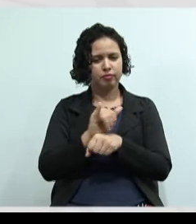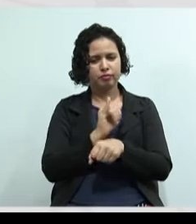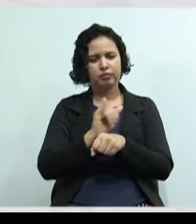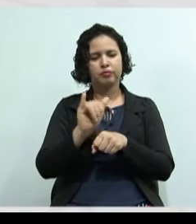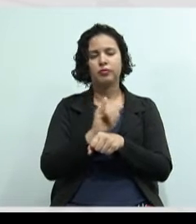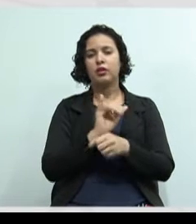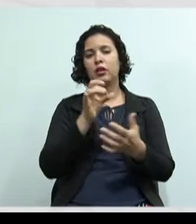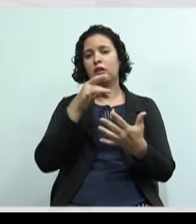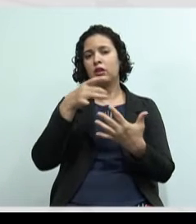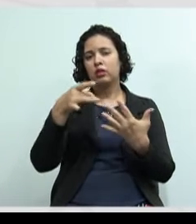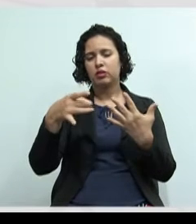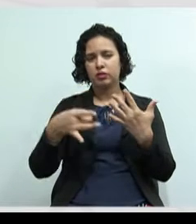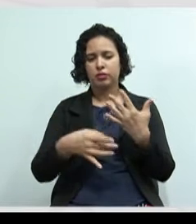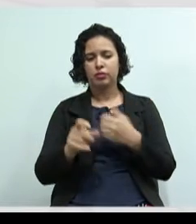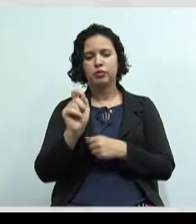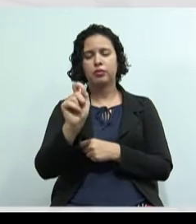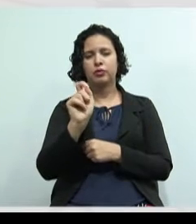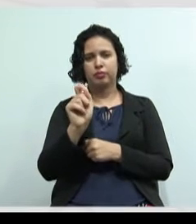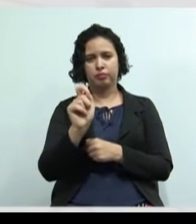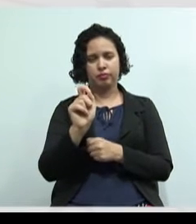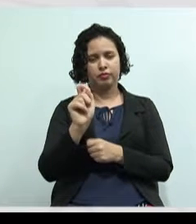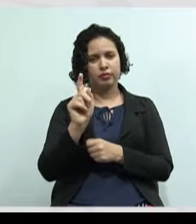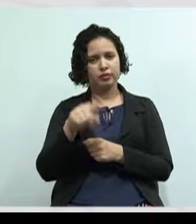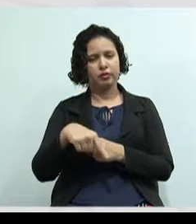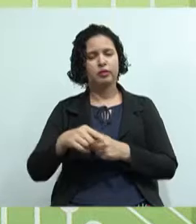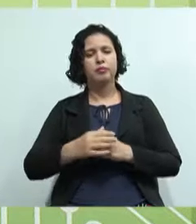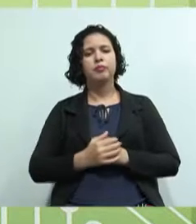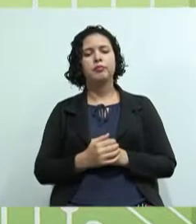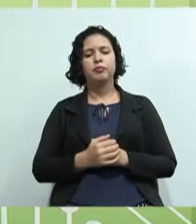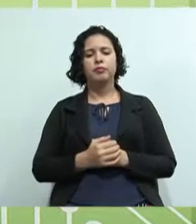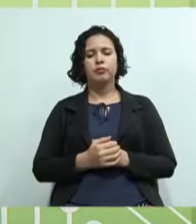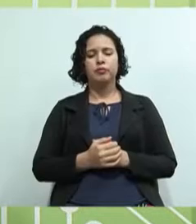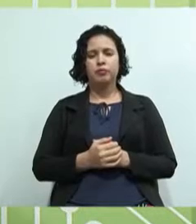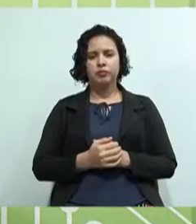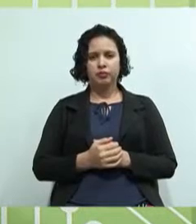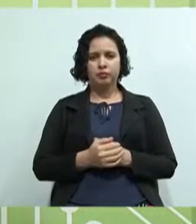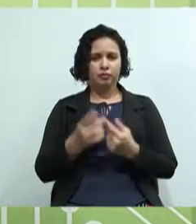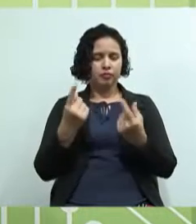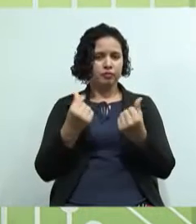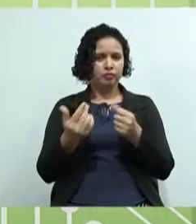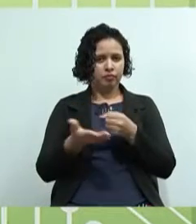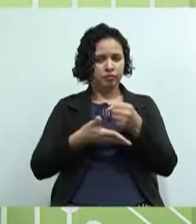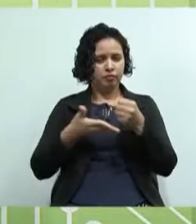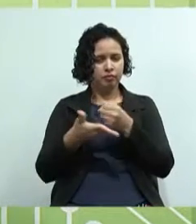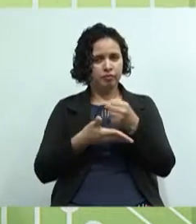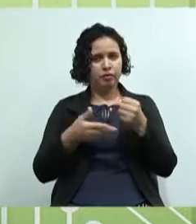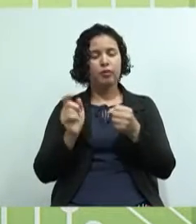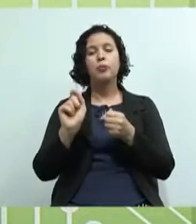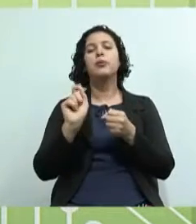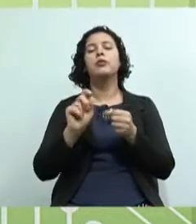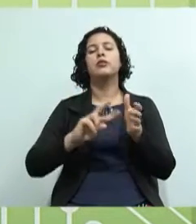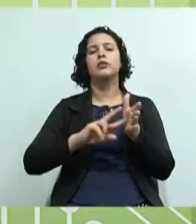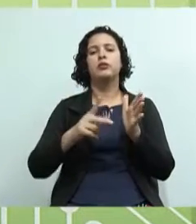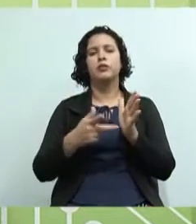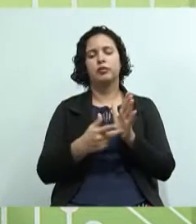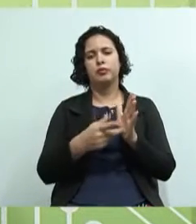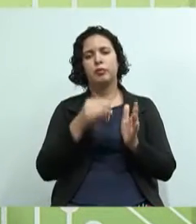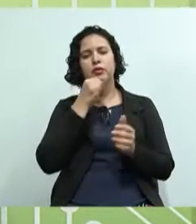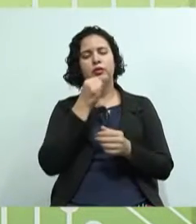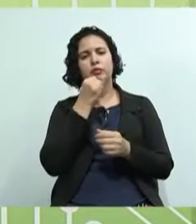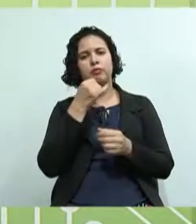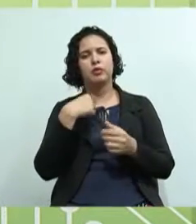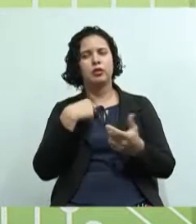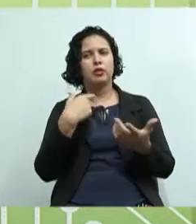desses tipos de planejamento é o seguinte, aquele financeiro básico, pode voltar aqui, o financeiro básico nada mais é do que aquele seguinte, se eu previ que vou